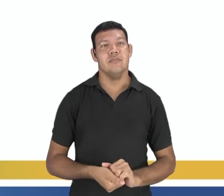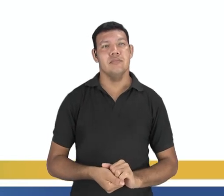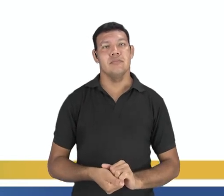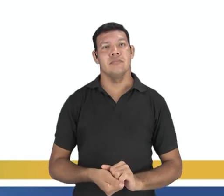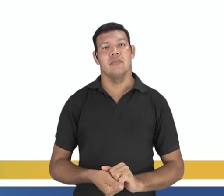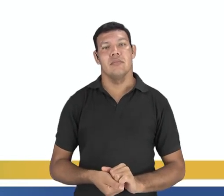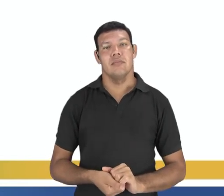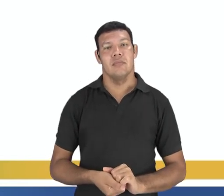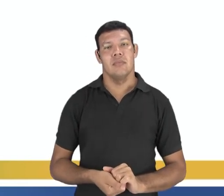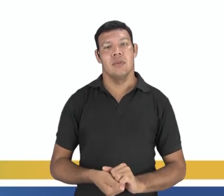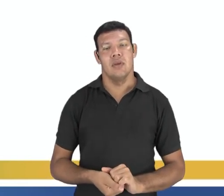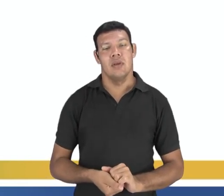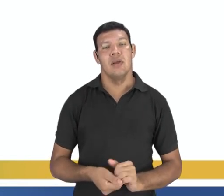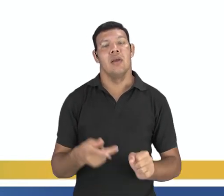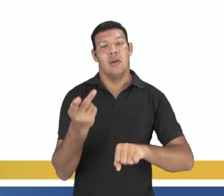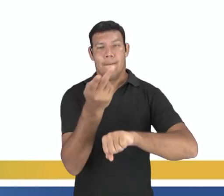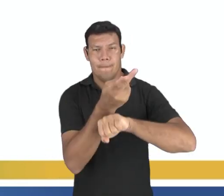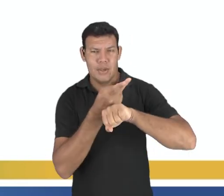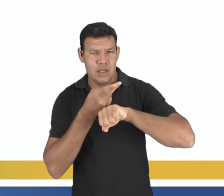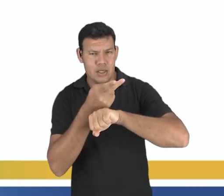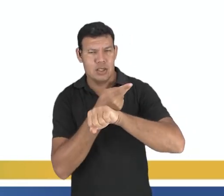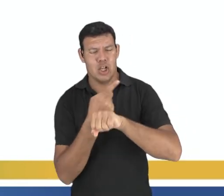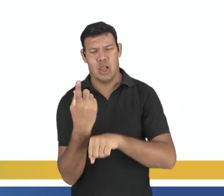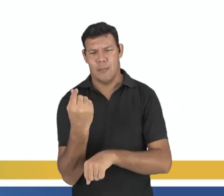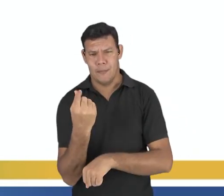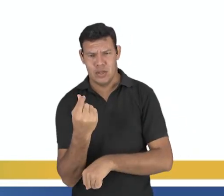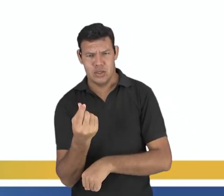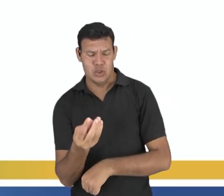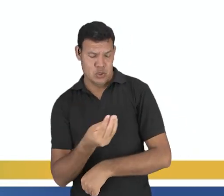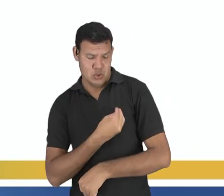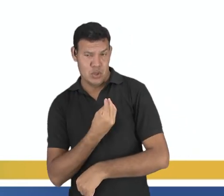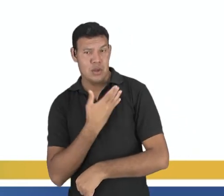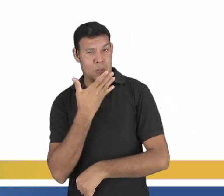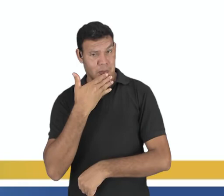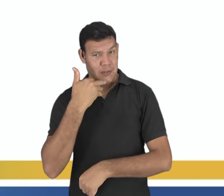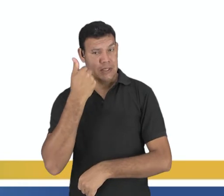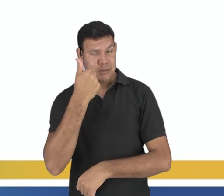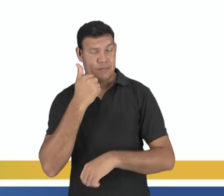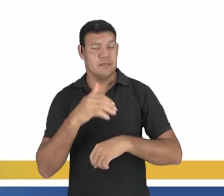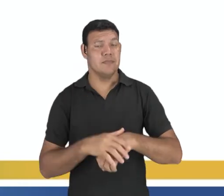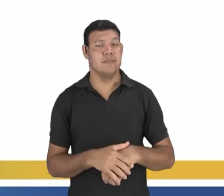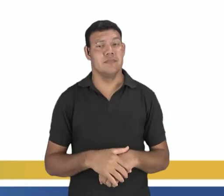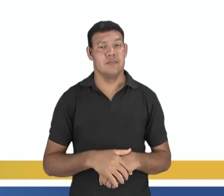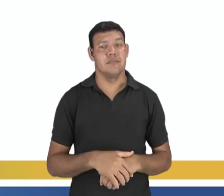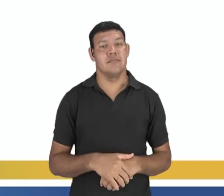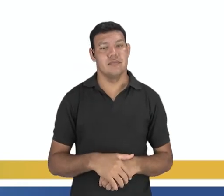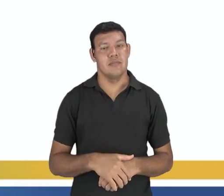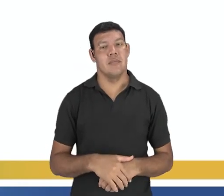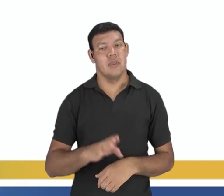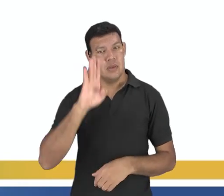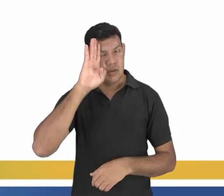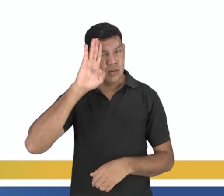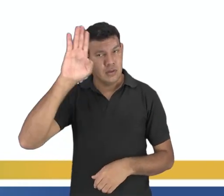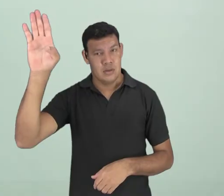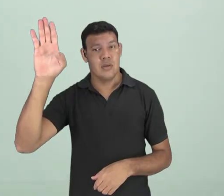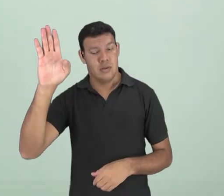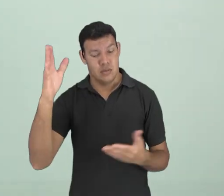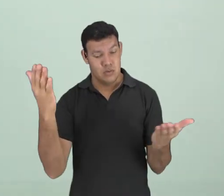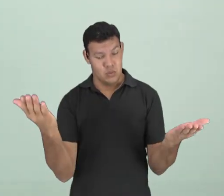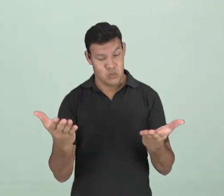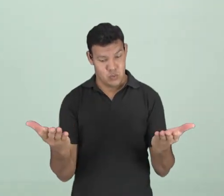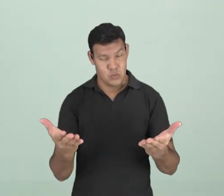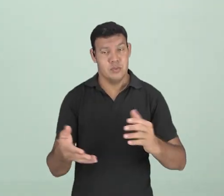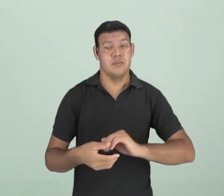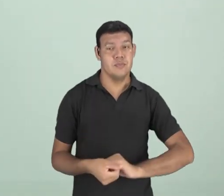vão desde a busca pelo dinheiro, pela melhor qualidade de vida, enfim, isso principalmente pensando